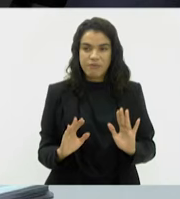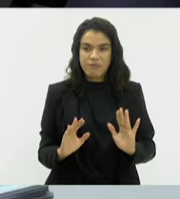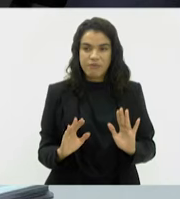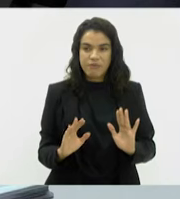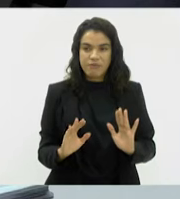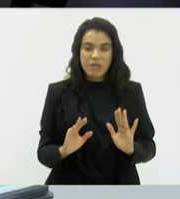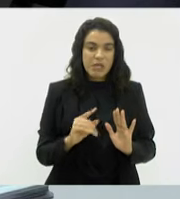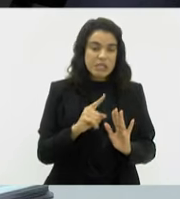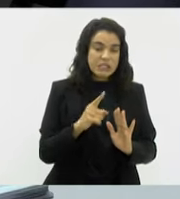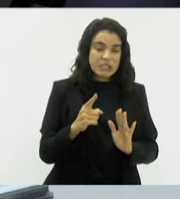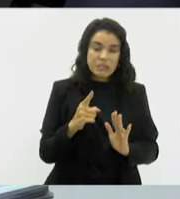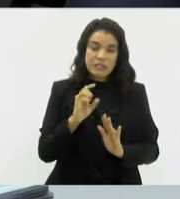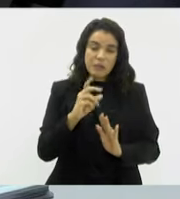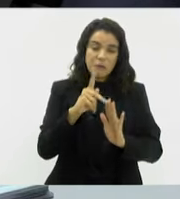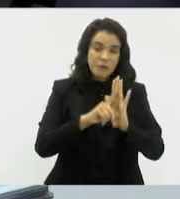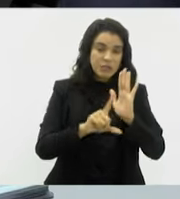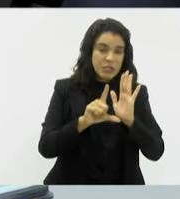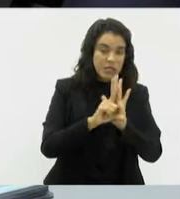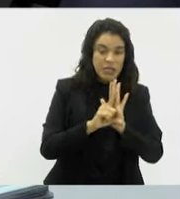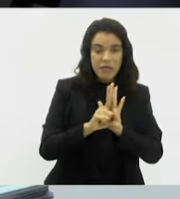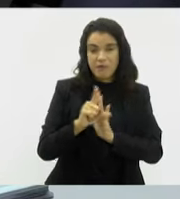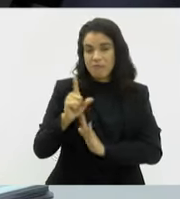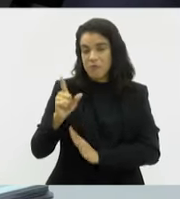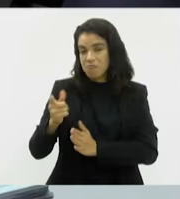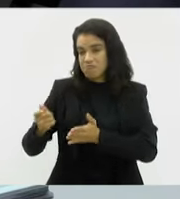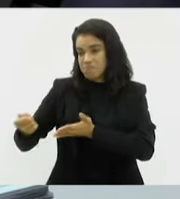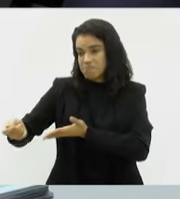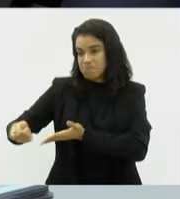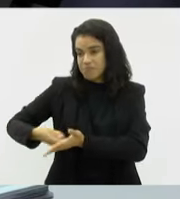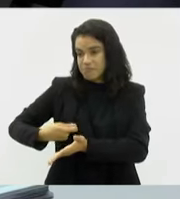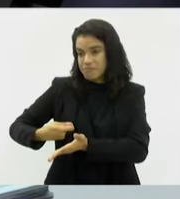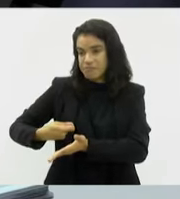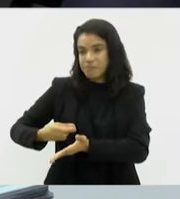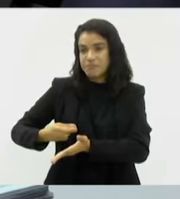sendo sancionada, né, que possivelmente será,